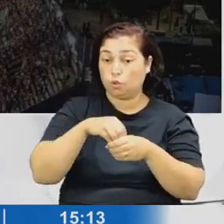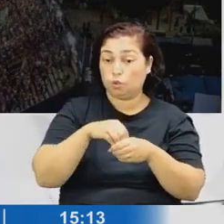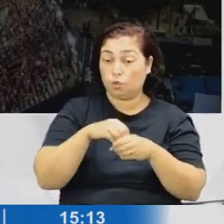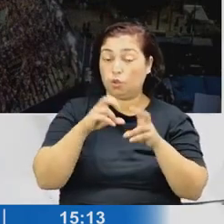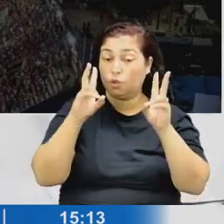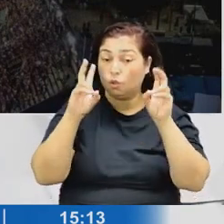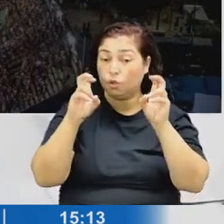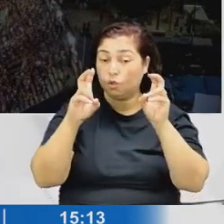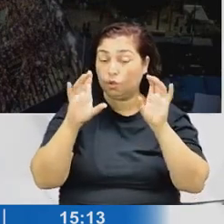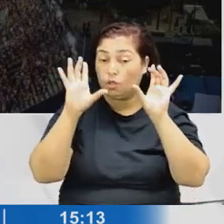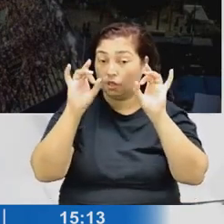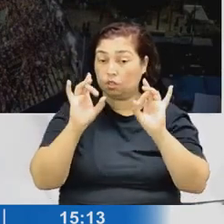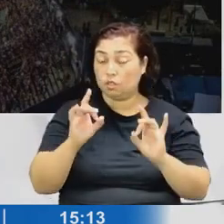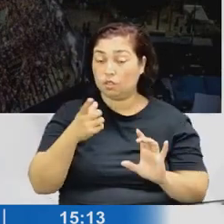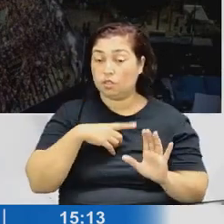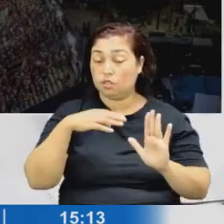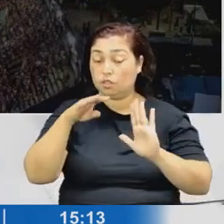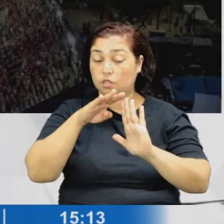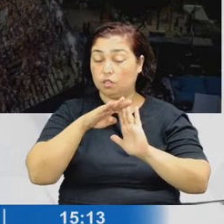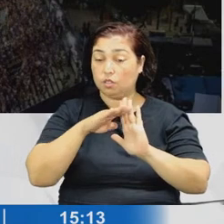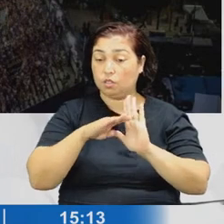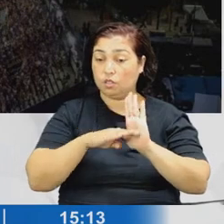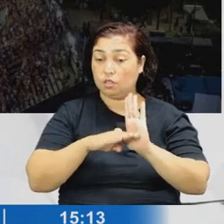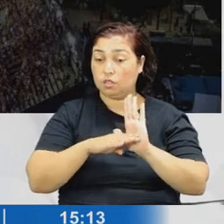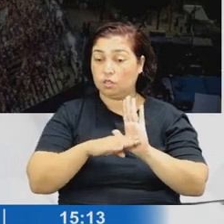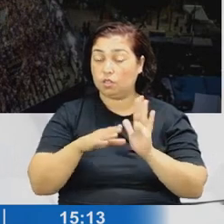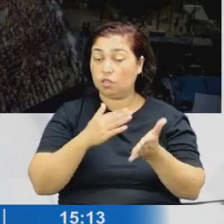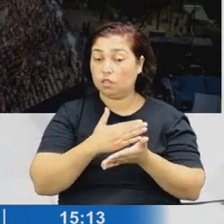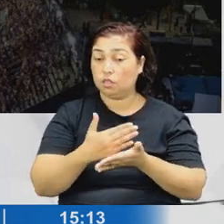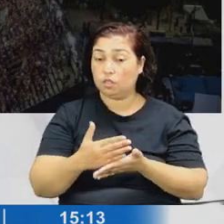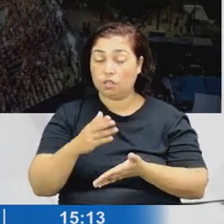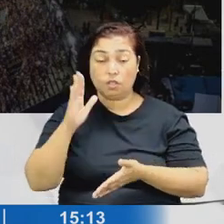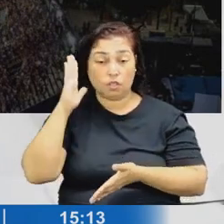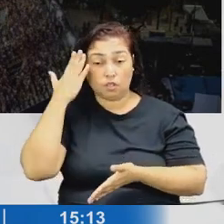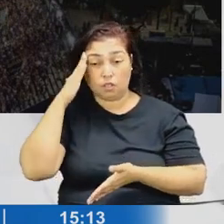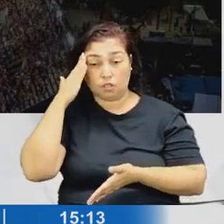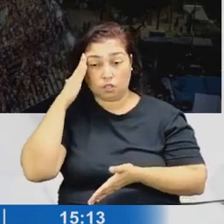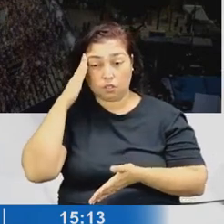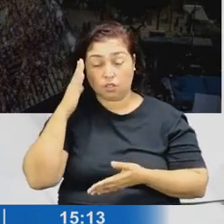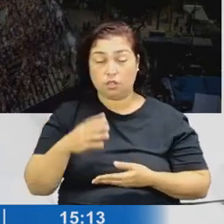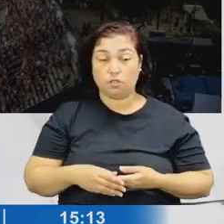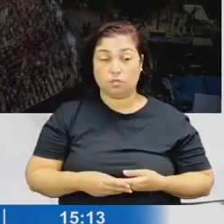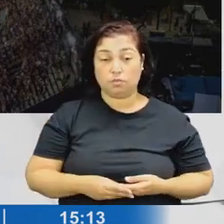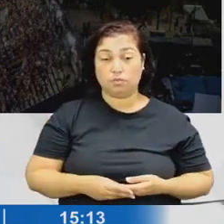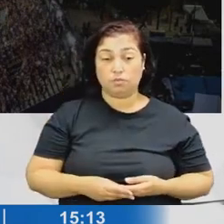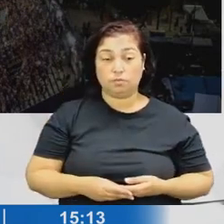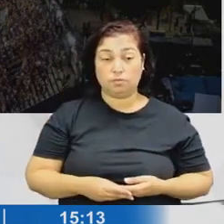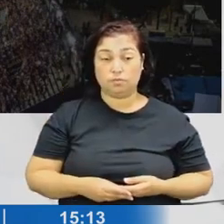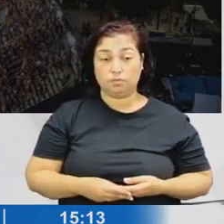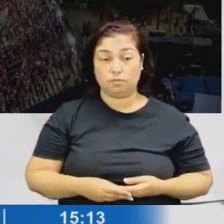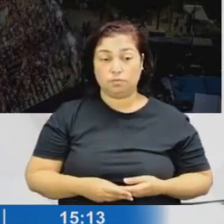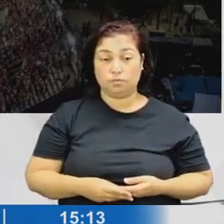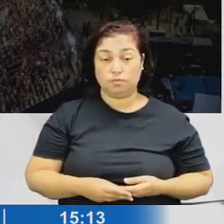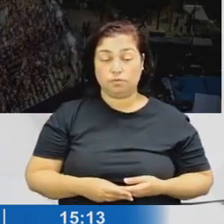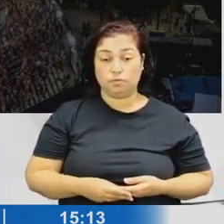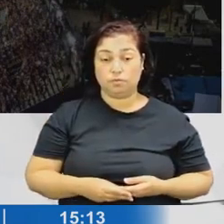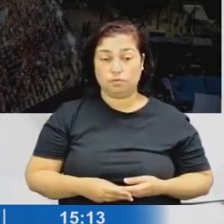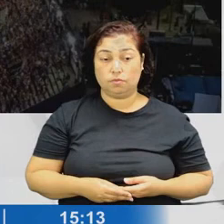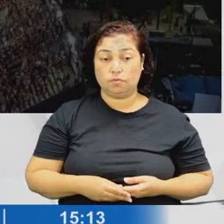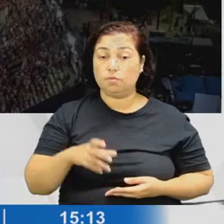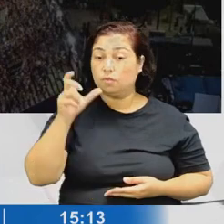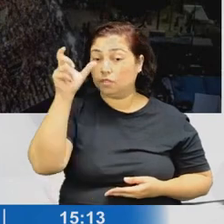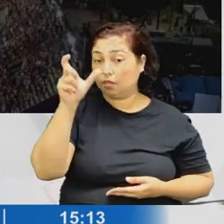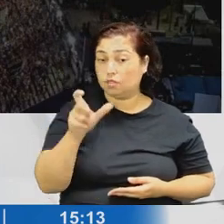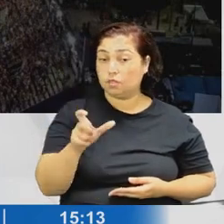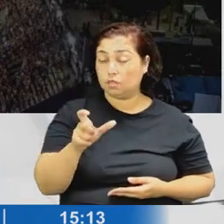você vai ter etapas olha como é que começa a ficar interessante para entender aquelas etapas eleitorais dentro do mandato ó Zeca Pagodinho é uma pessoa